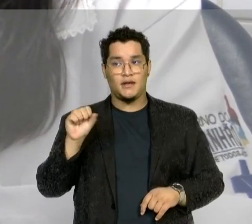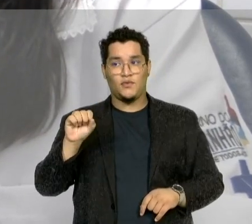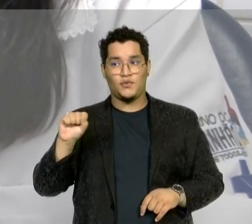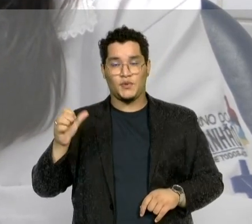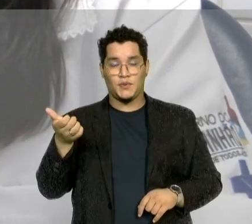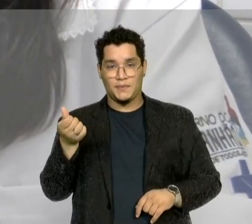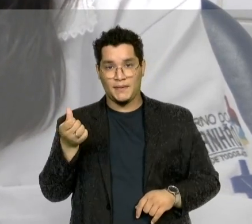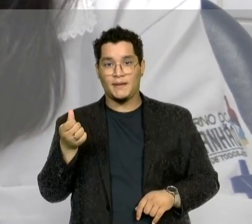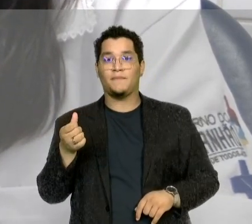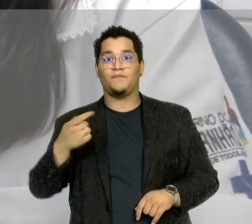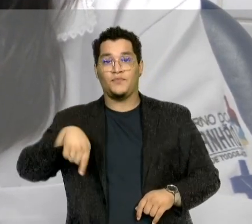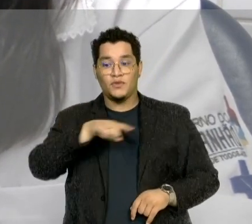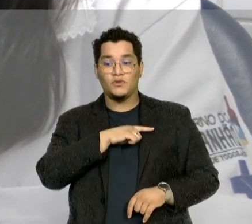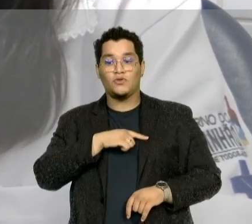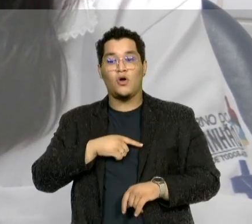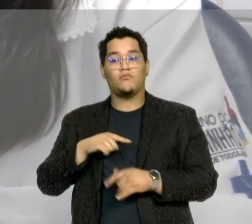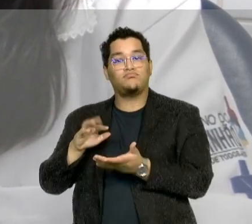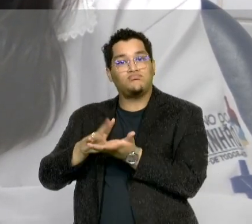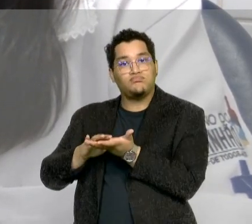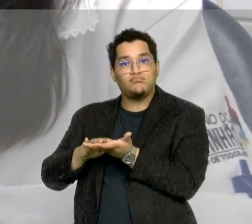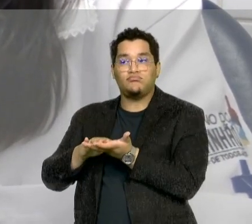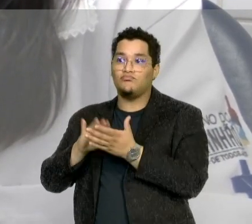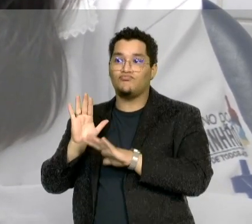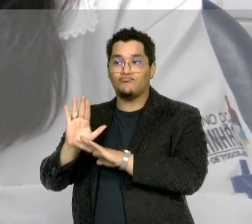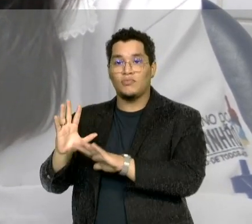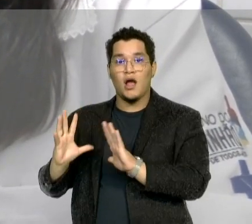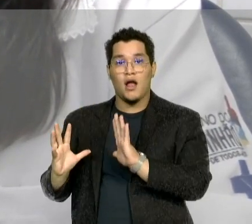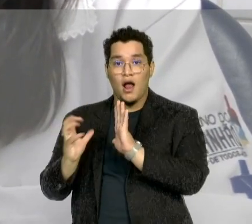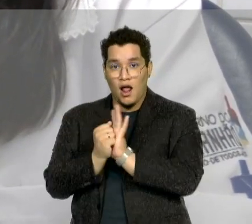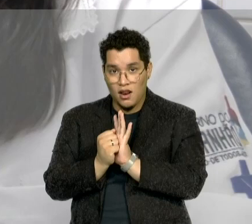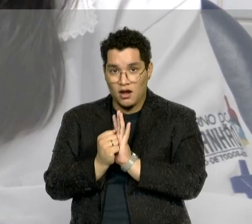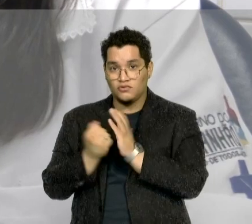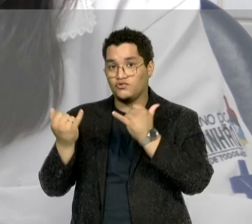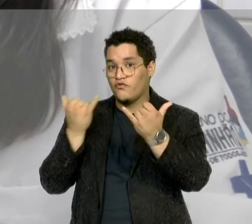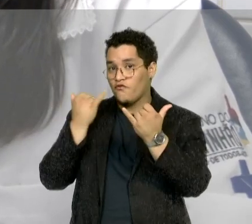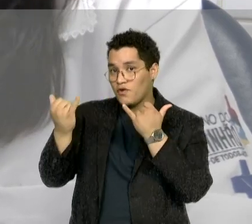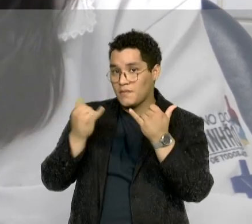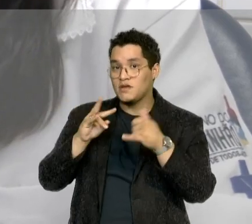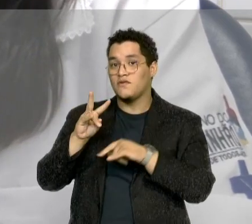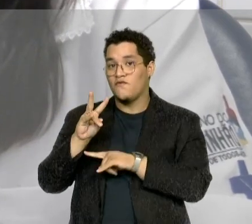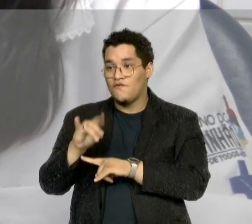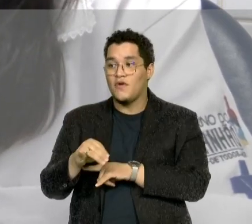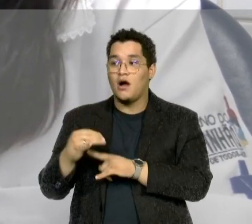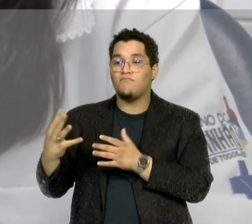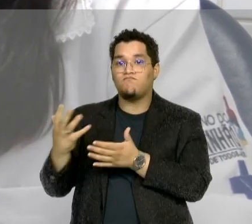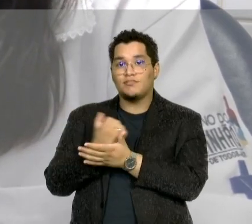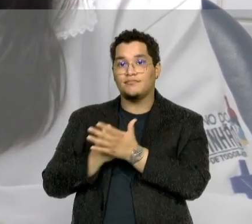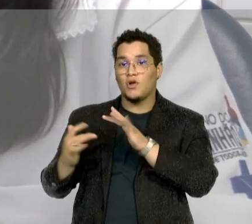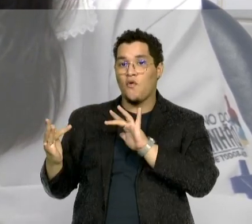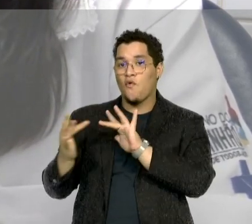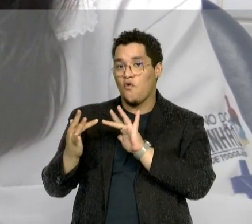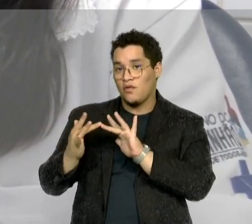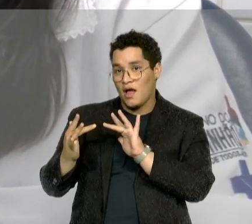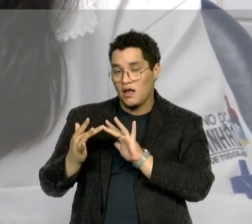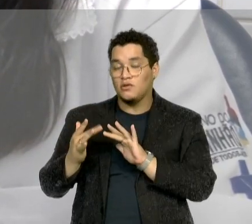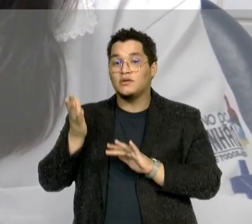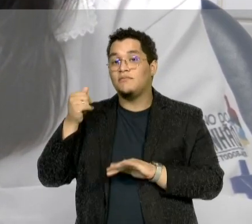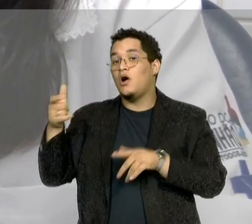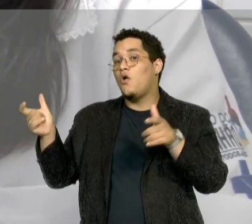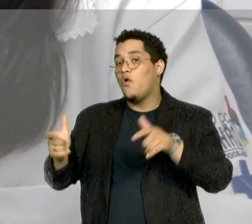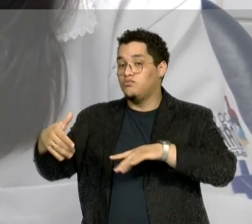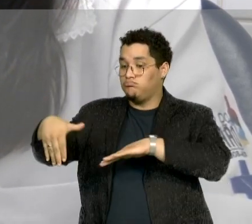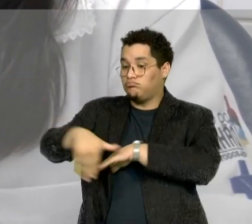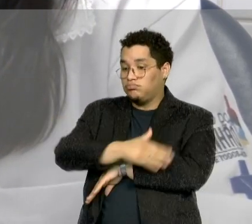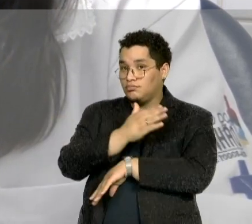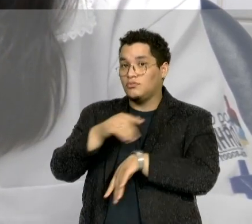992-13-6886. A gente faz um pré-cadastro dessa mulher, ela passa o telefone, ou ela passa o endereço e a gente faz